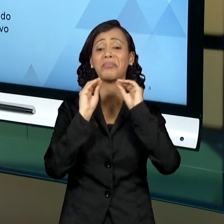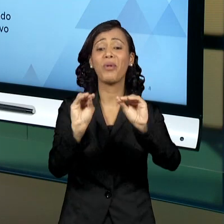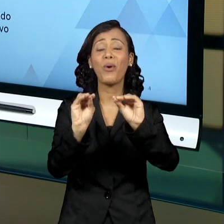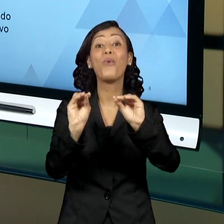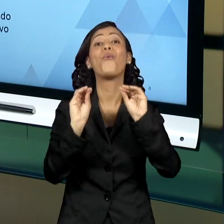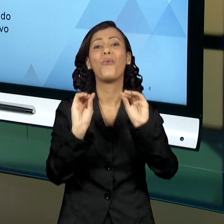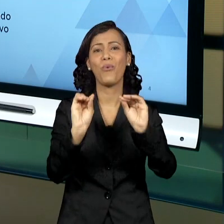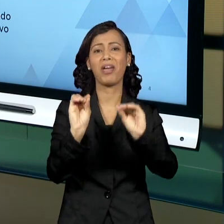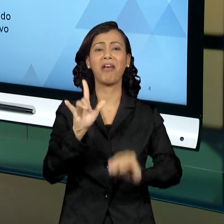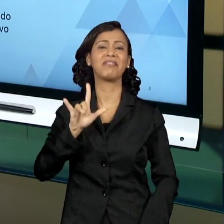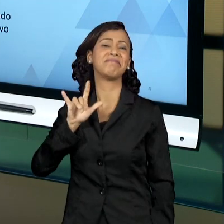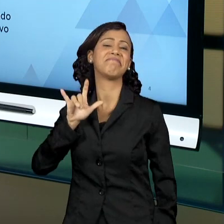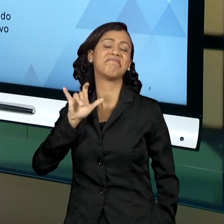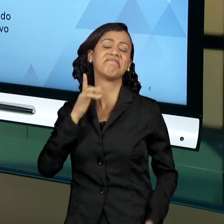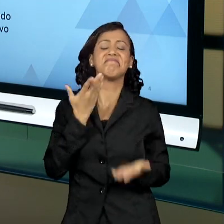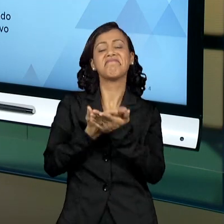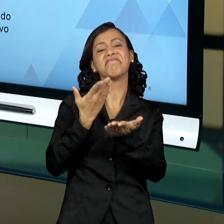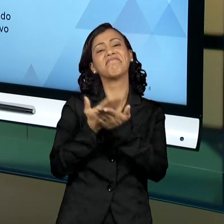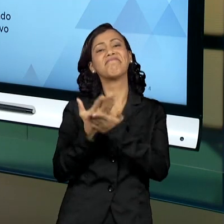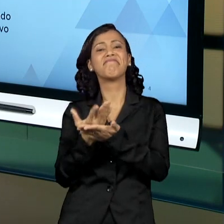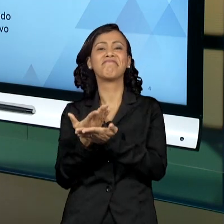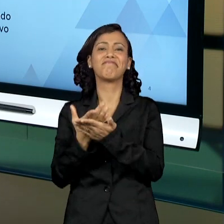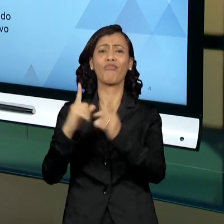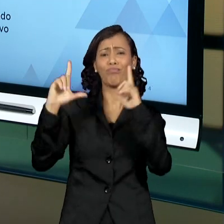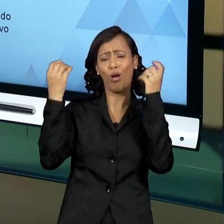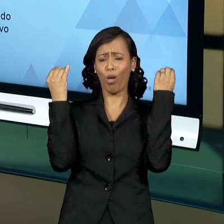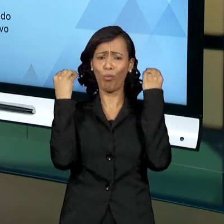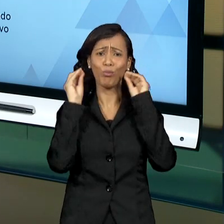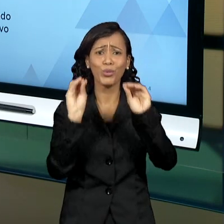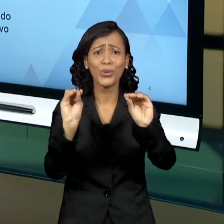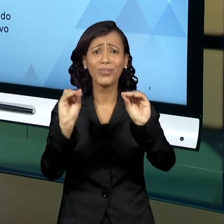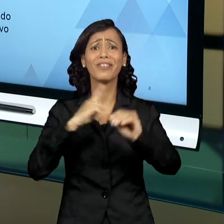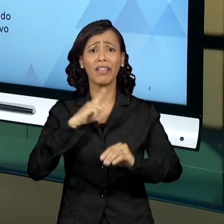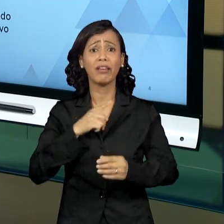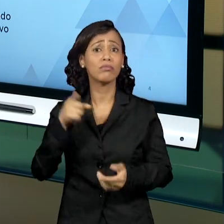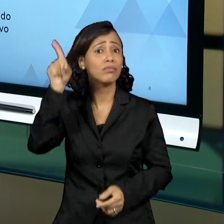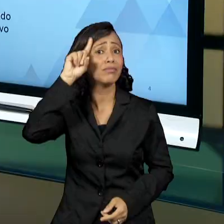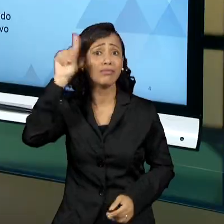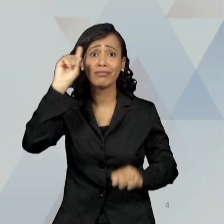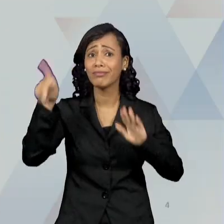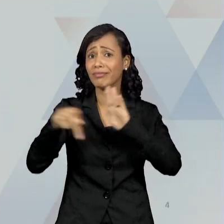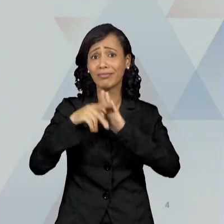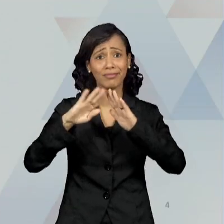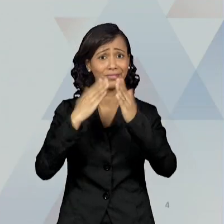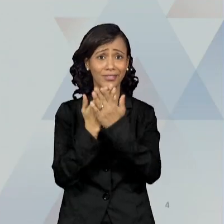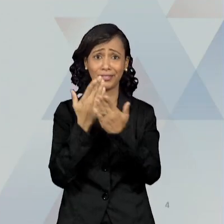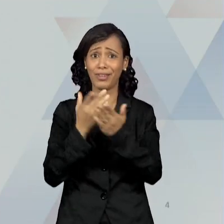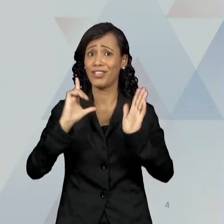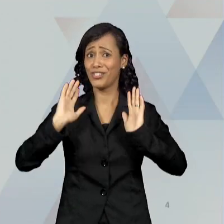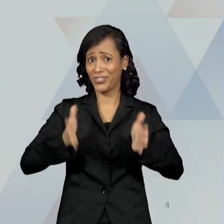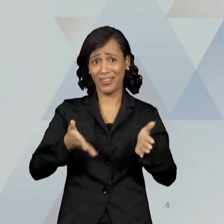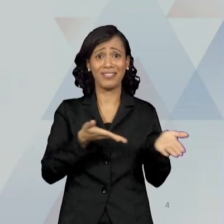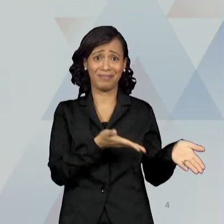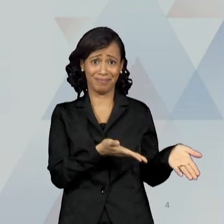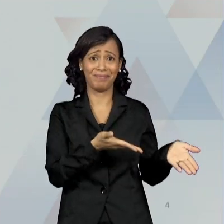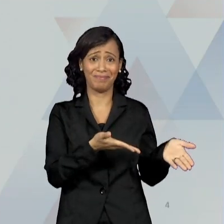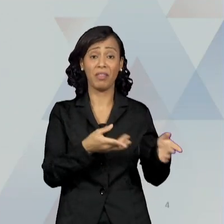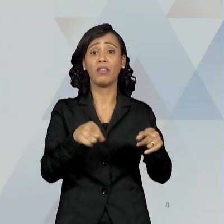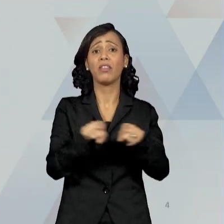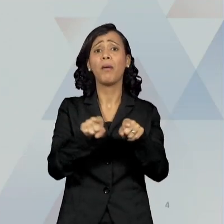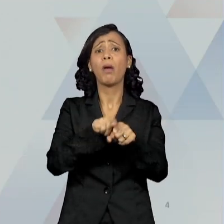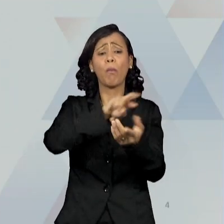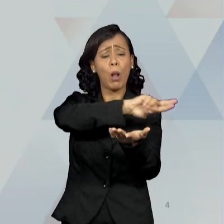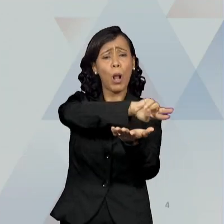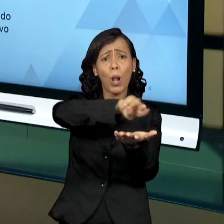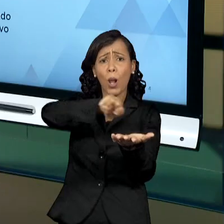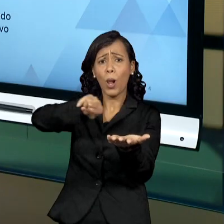Instagram. Esse cotidiano é inegável, ele é presente nas nossas escolas. Então, a capacidade de multitarefas,